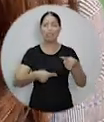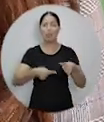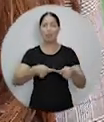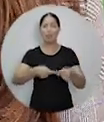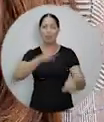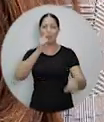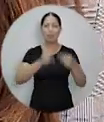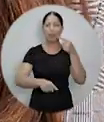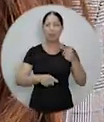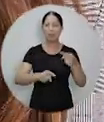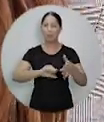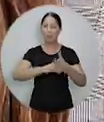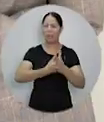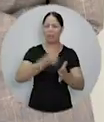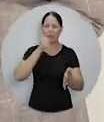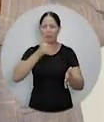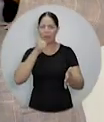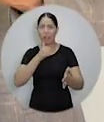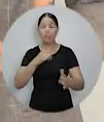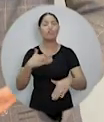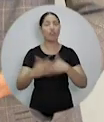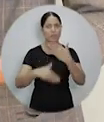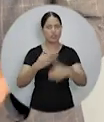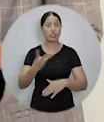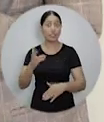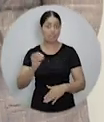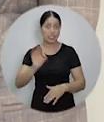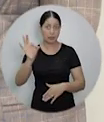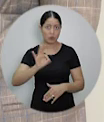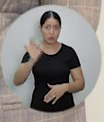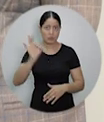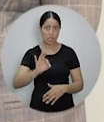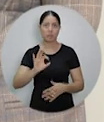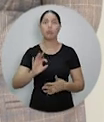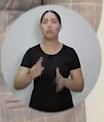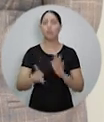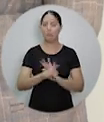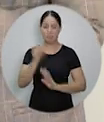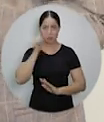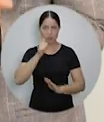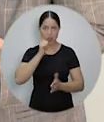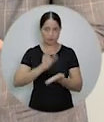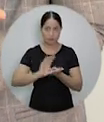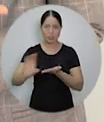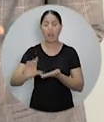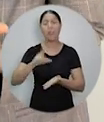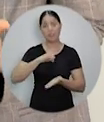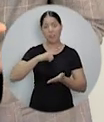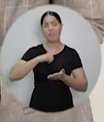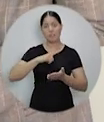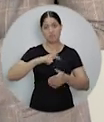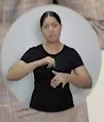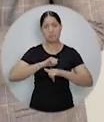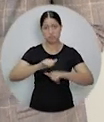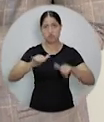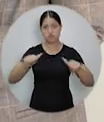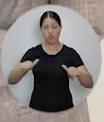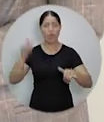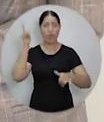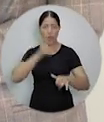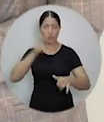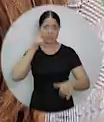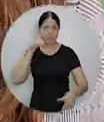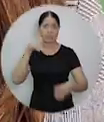mesmo. Veja, nós agora avançamos muito com os 30% de financiamento para as mulheres. Houve dinheiro na campanha das mulheres e nós